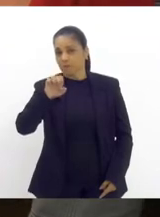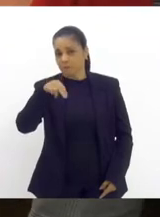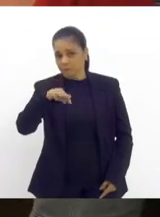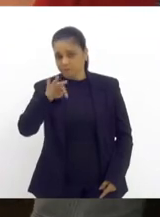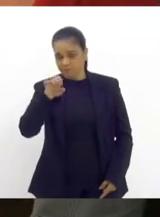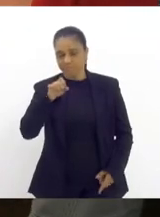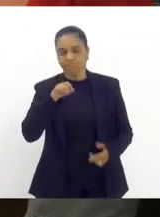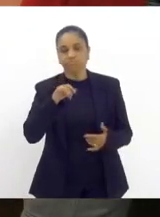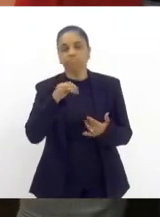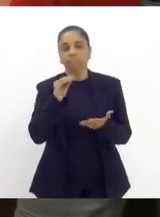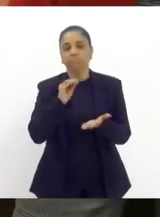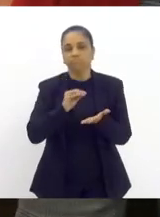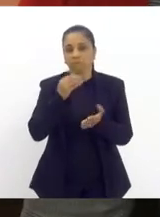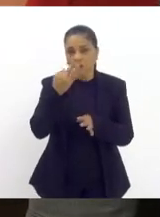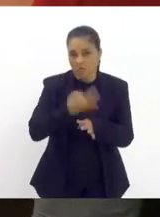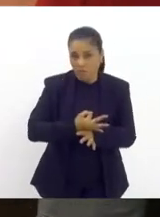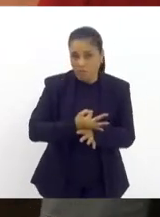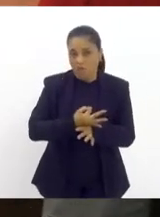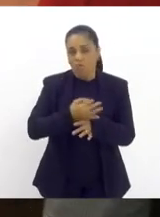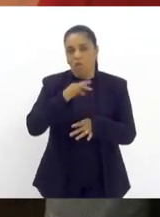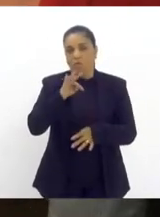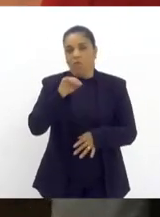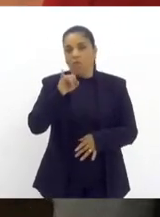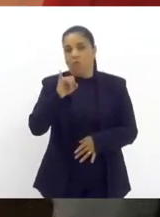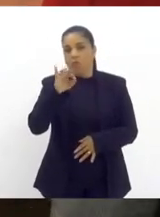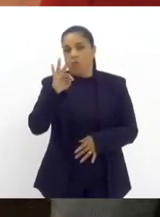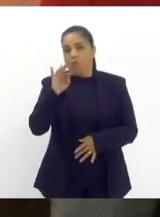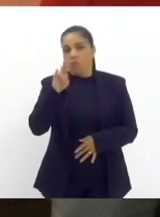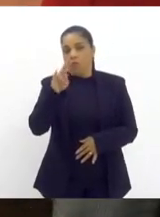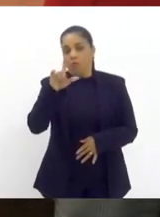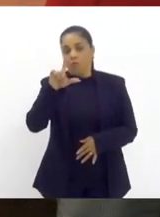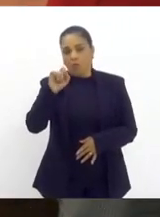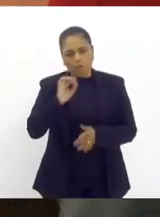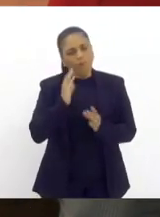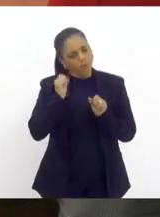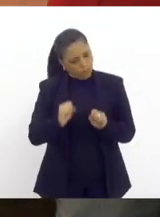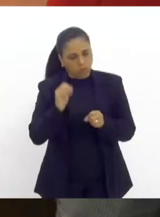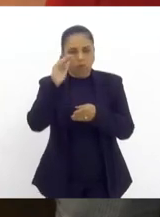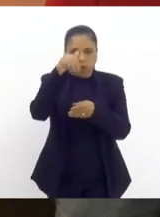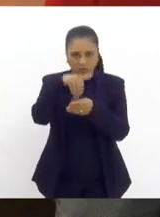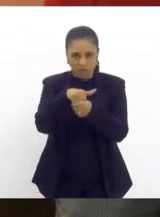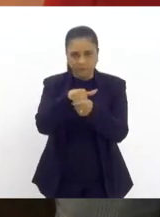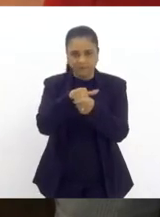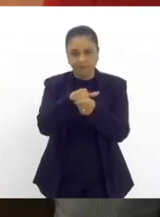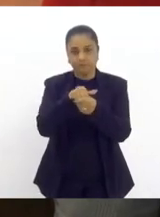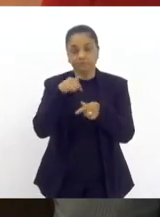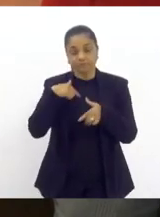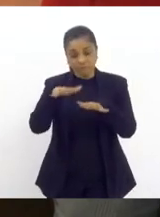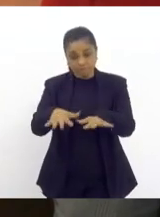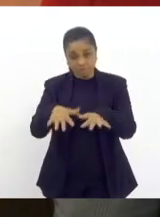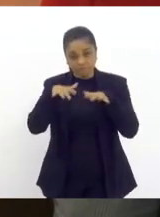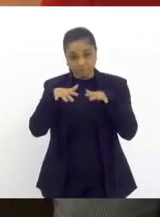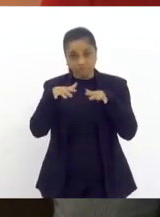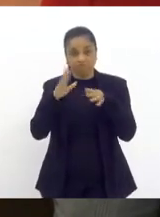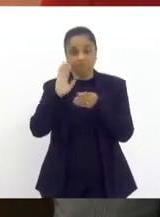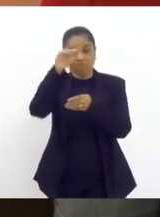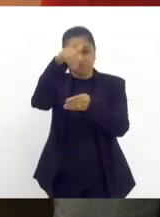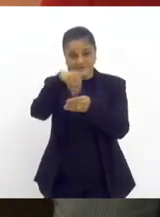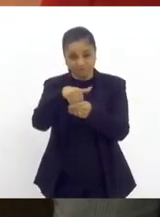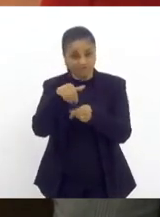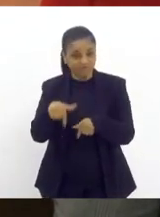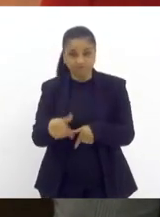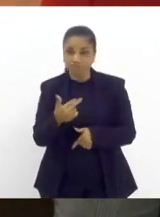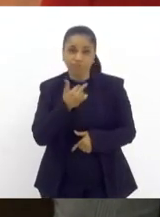ele pode votar o que ele não pode fazer é na votação em plenário Abrir divergência sabe por quê